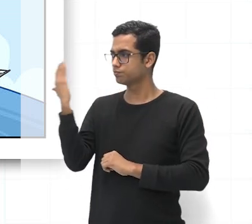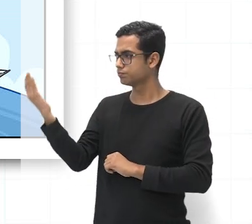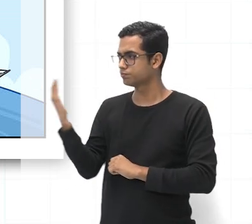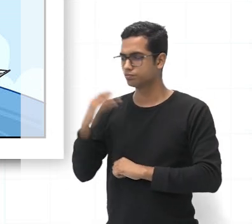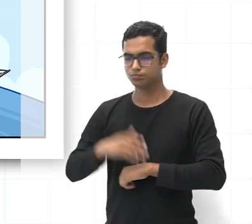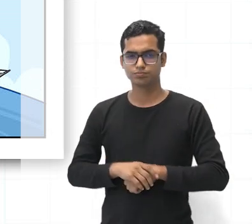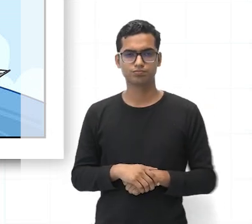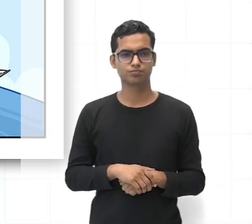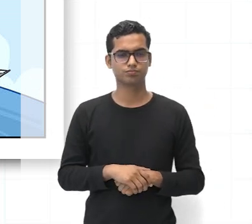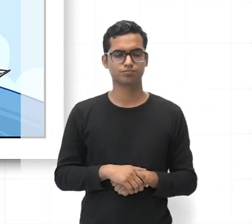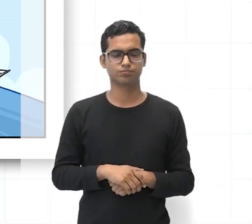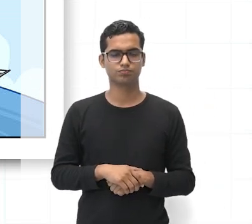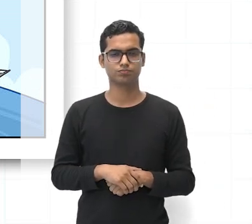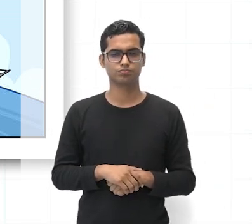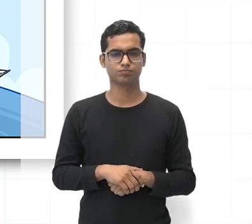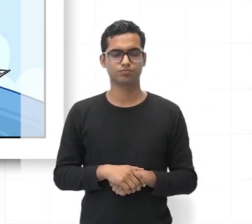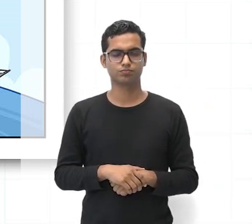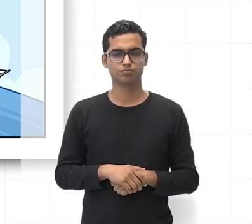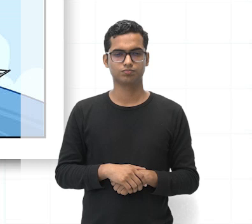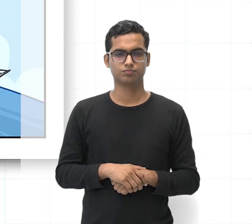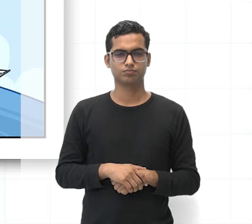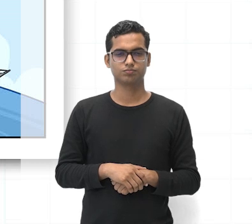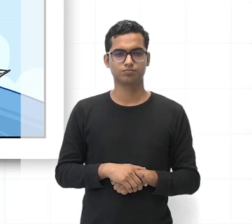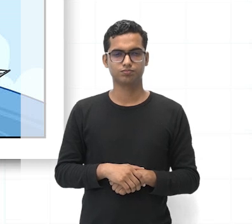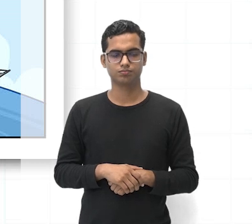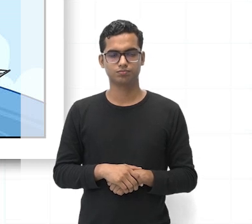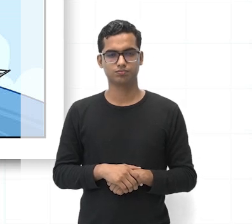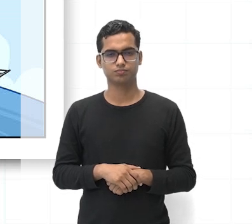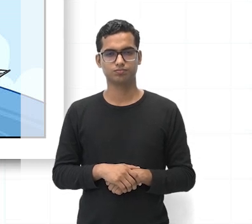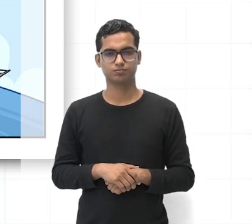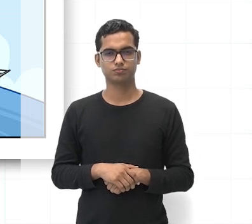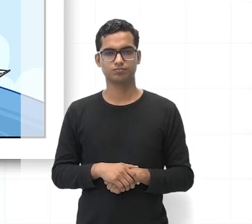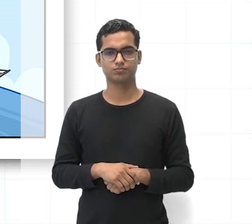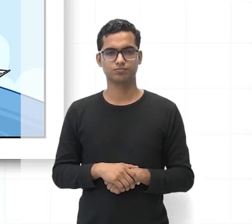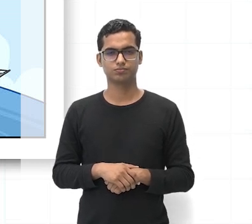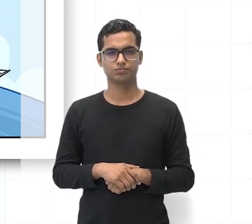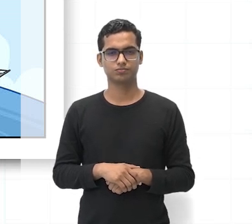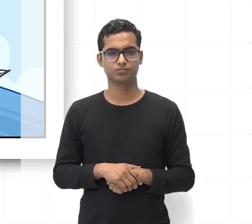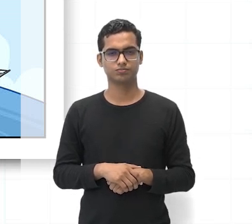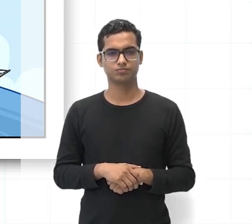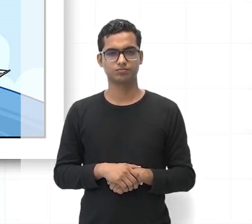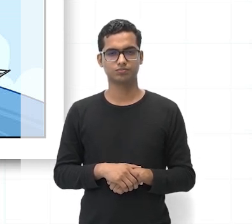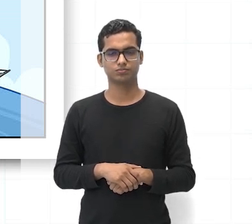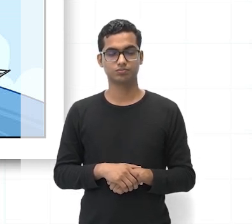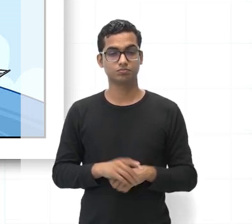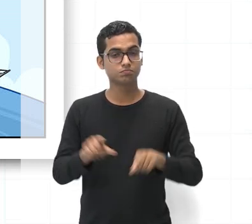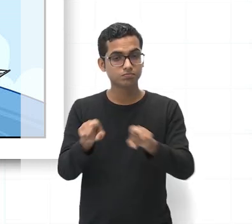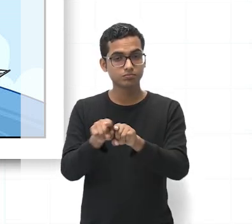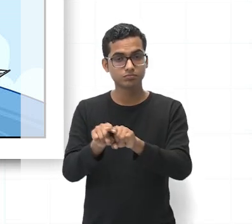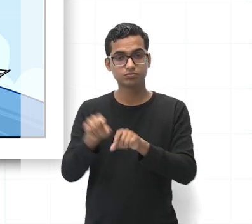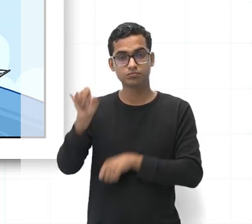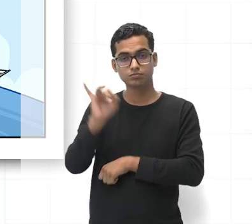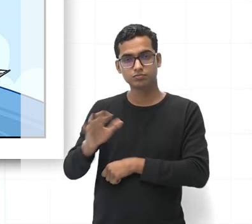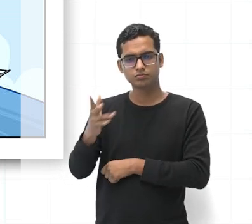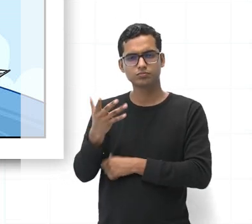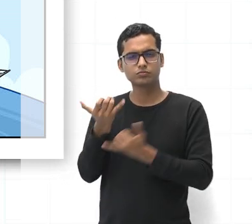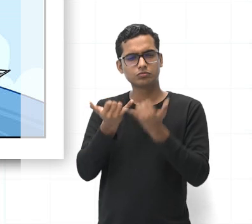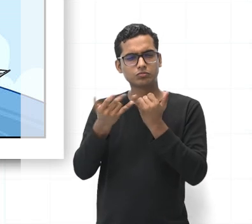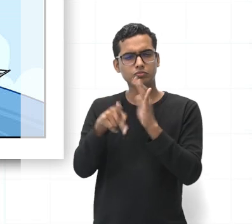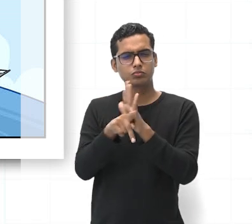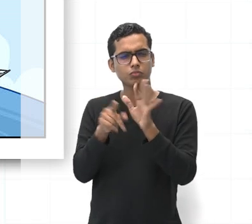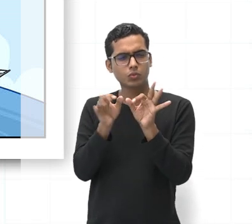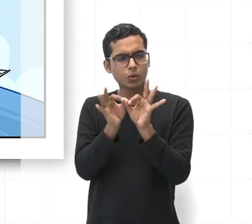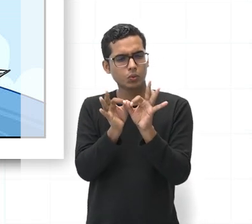ao horizonte em diferentes instantes. Além disso, a imagem do barco vai diminuindo